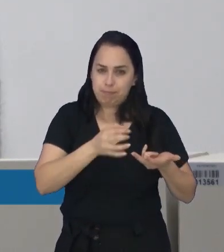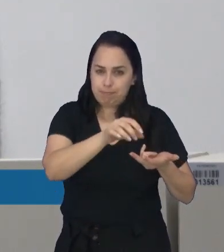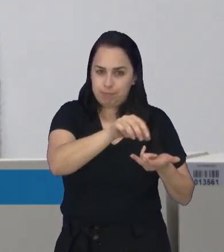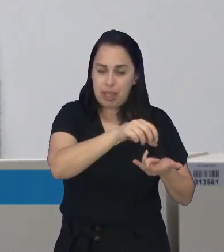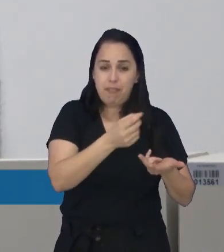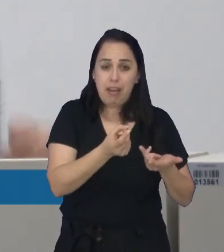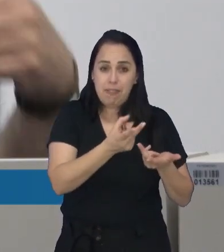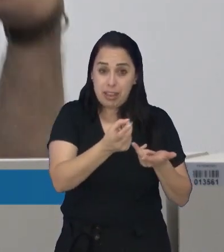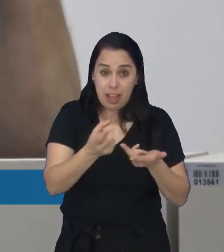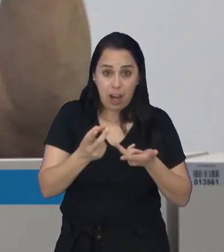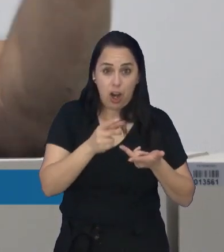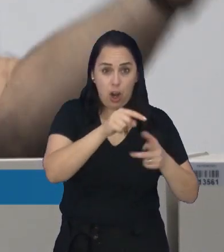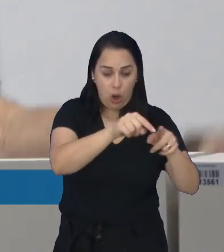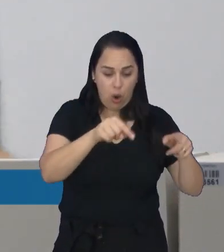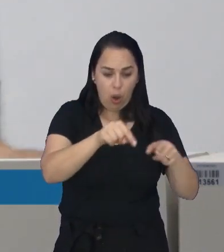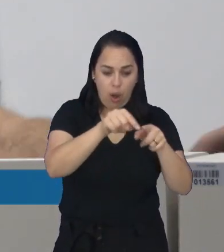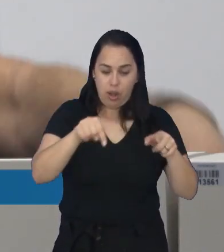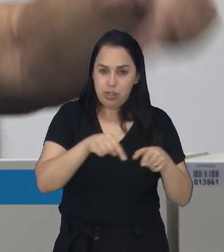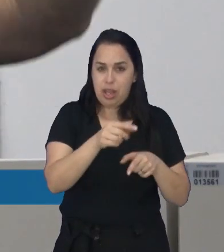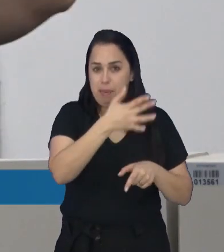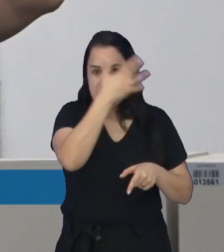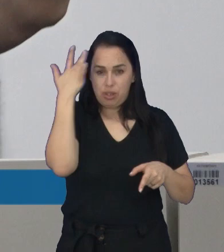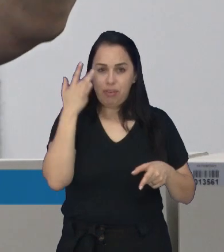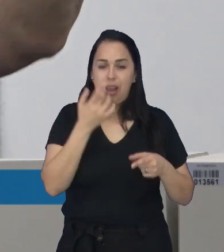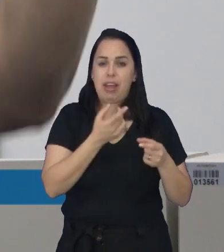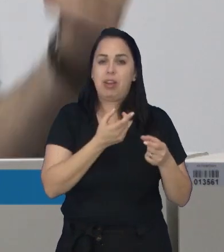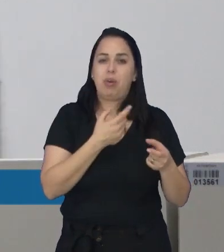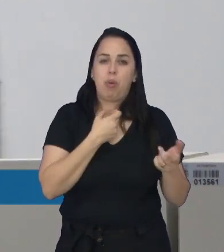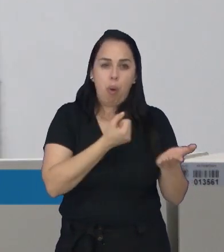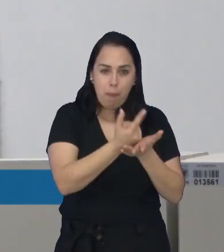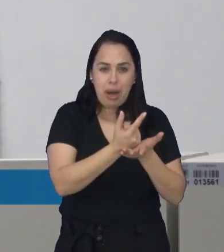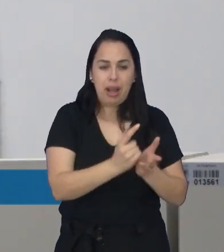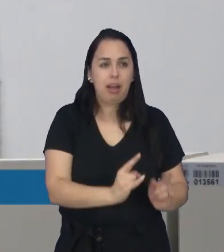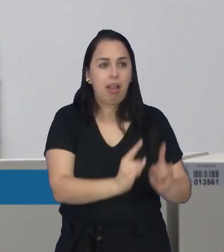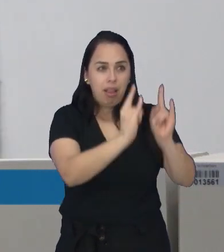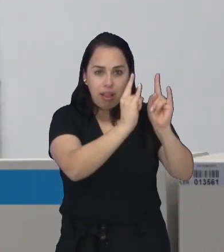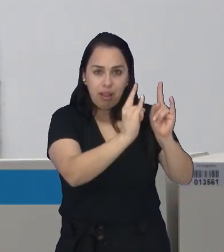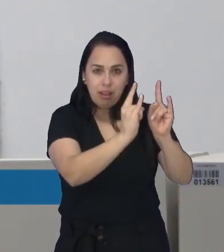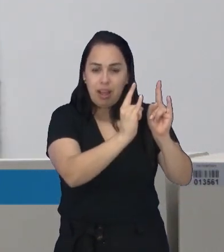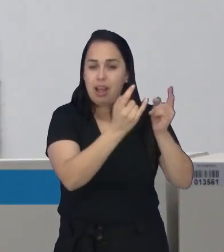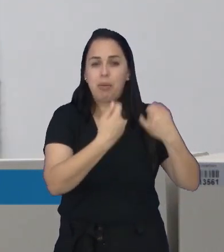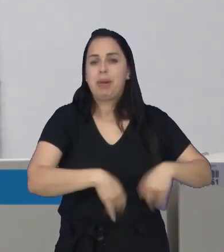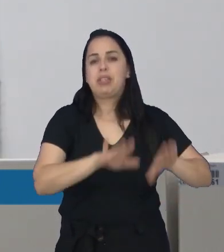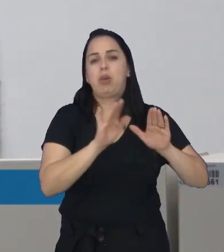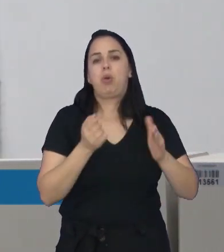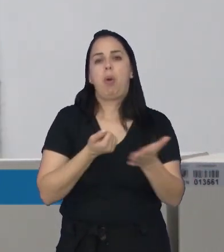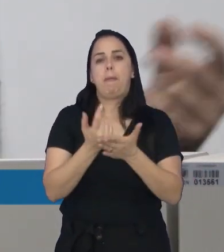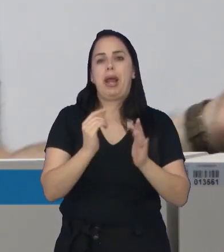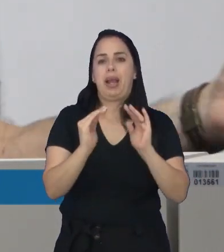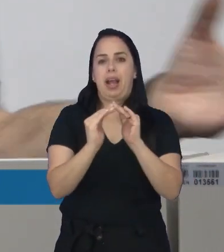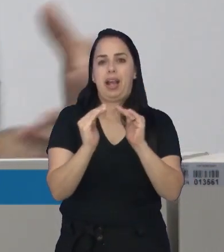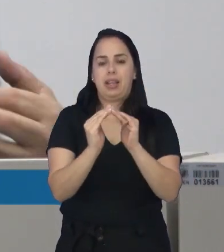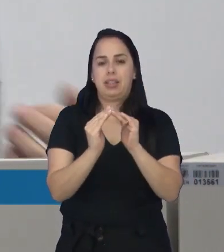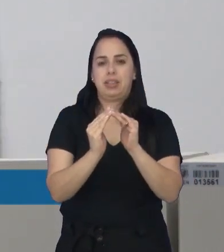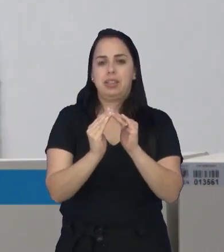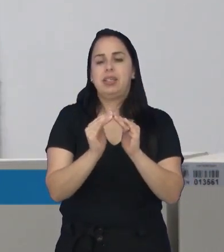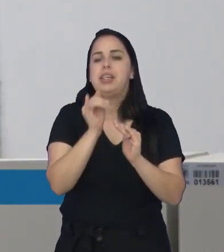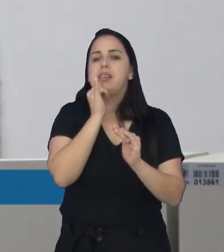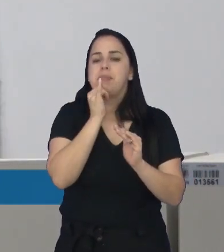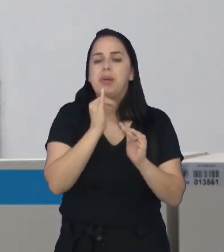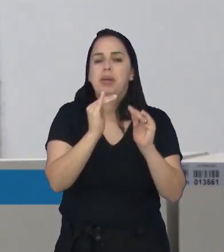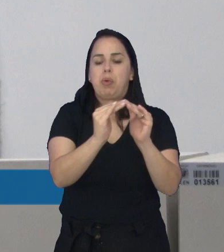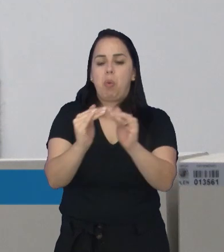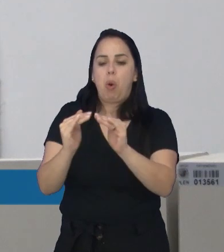lotes para a cidade que o empreendedor vai comprar um lote erguer seu prédio ele não precisa comprar casas ele não precisa juntar cinco seis